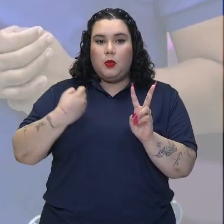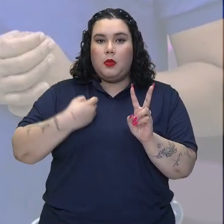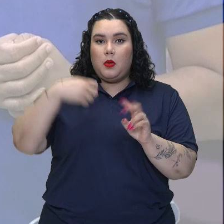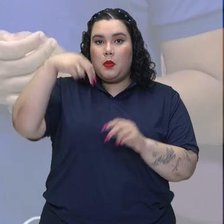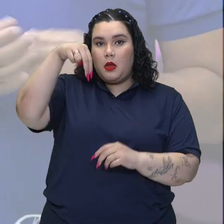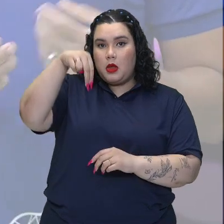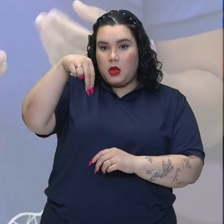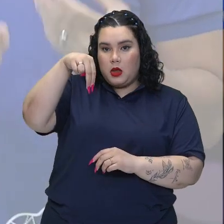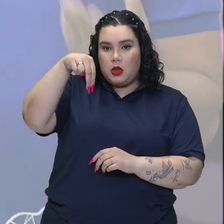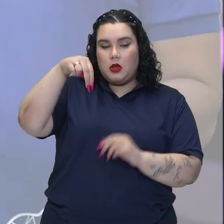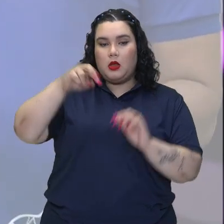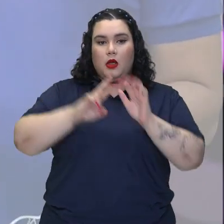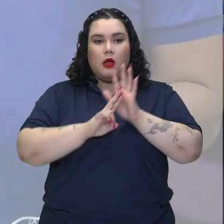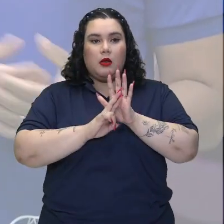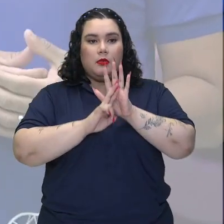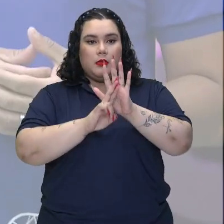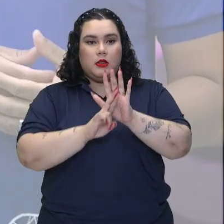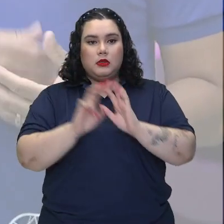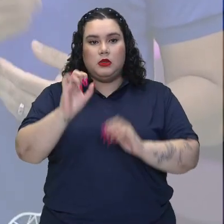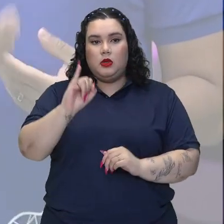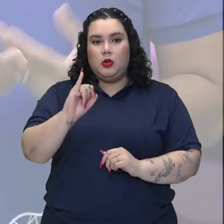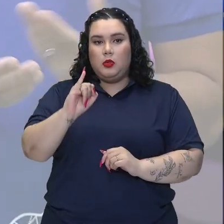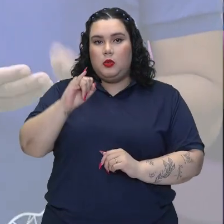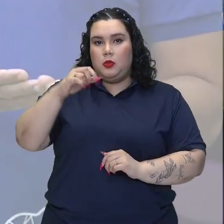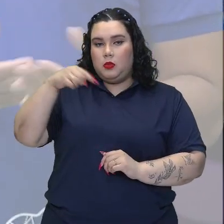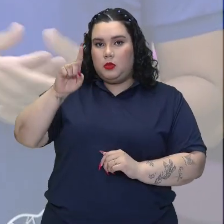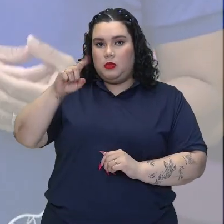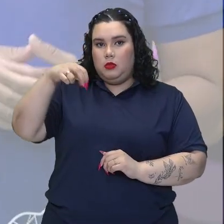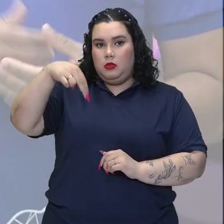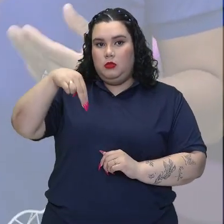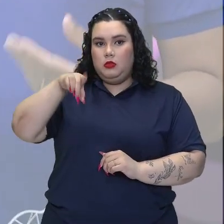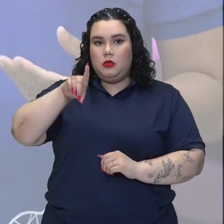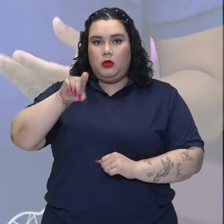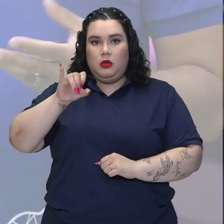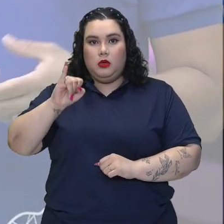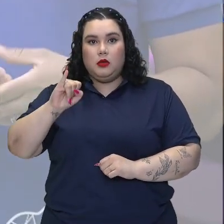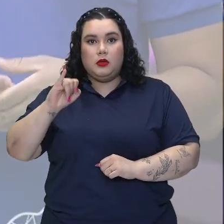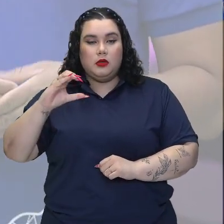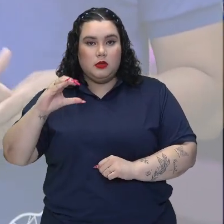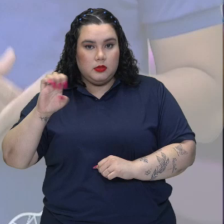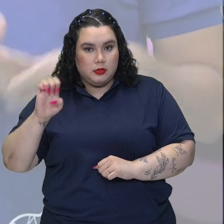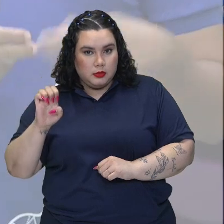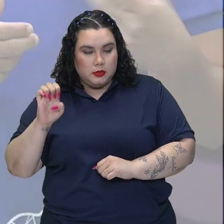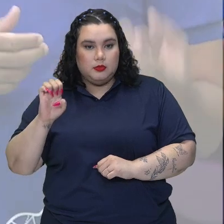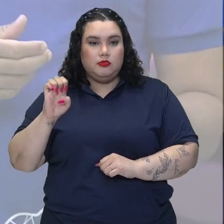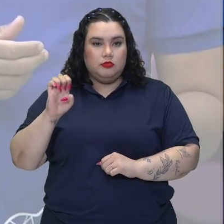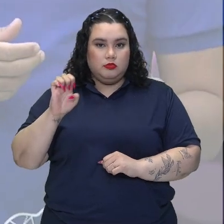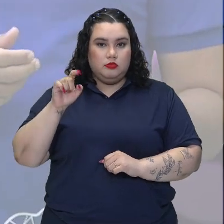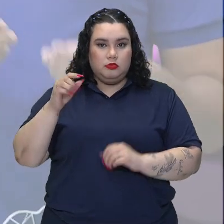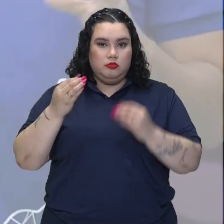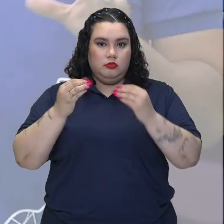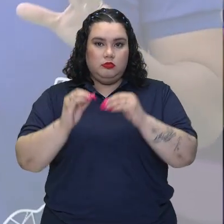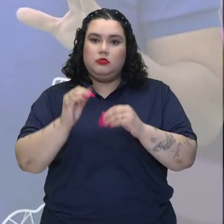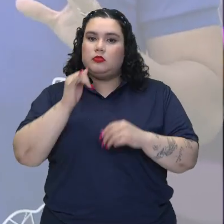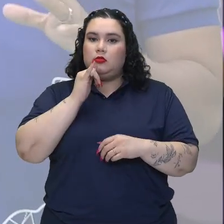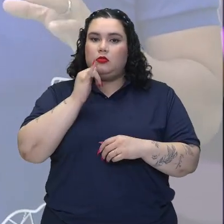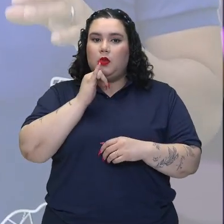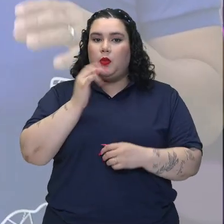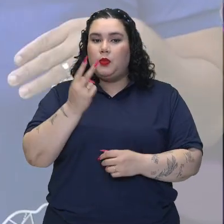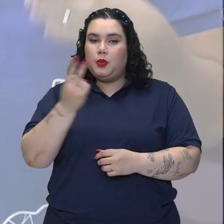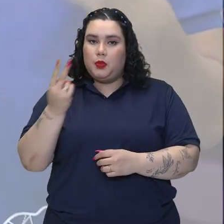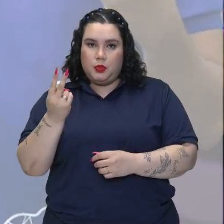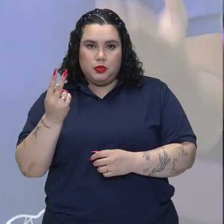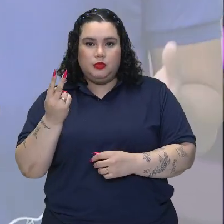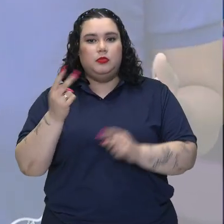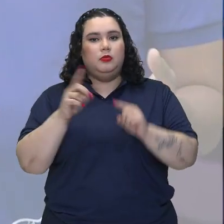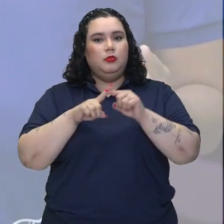pela letra n, é o índice. Então, esse índice, no caso da raiz quadrada, vai ser 2, mas ele